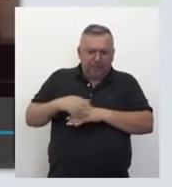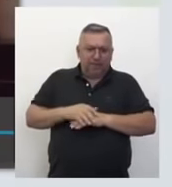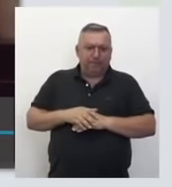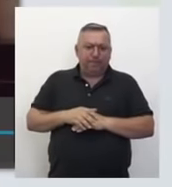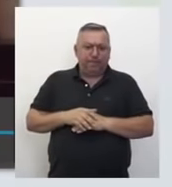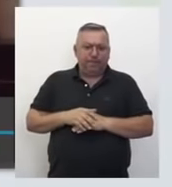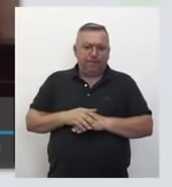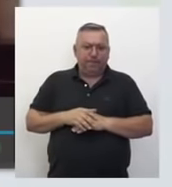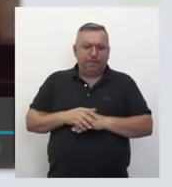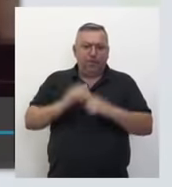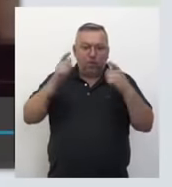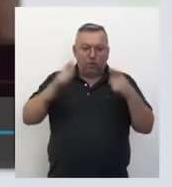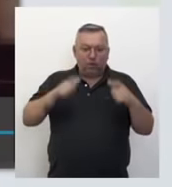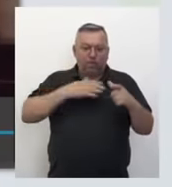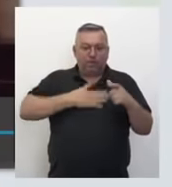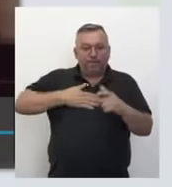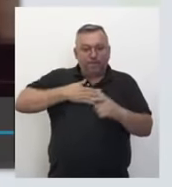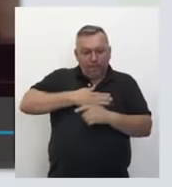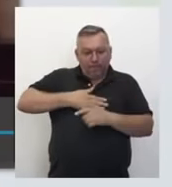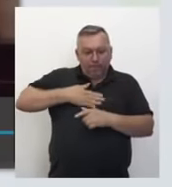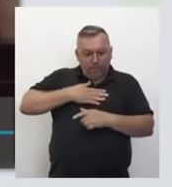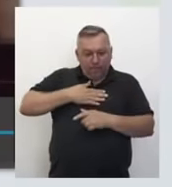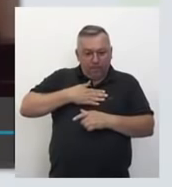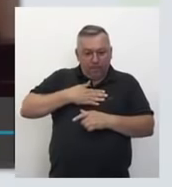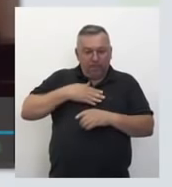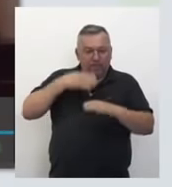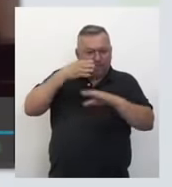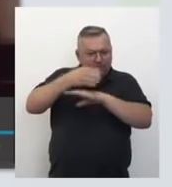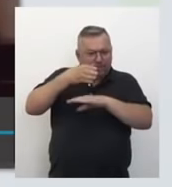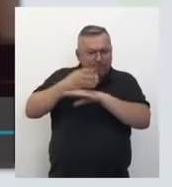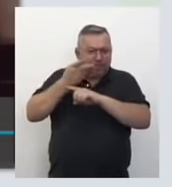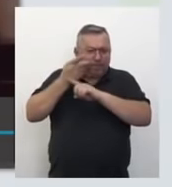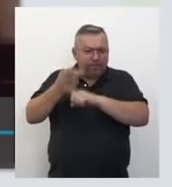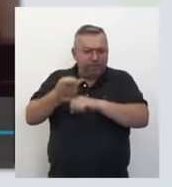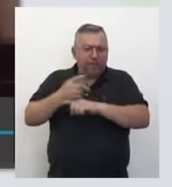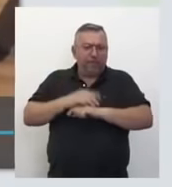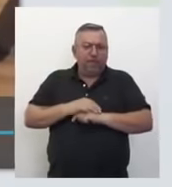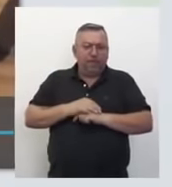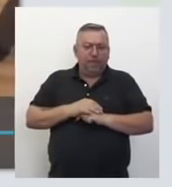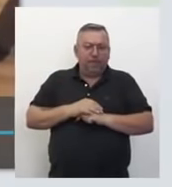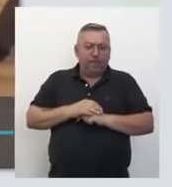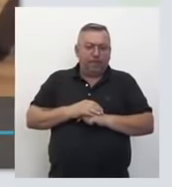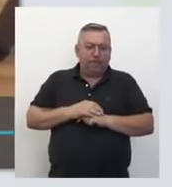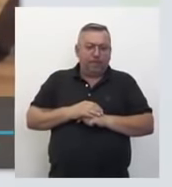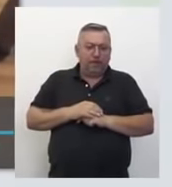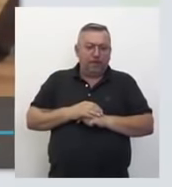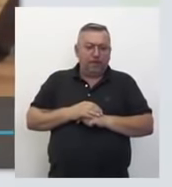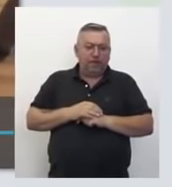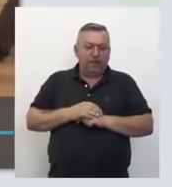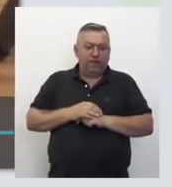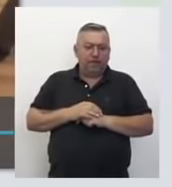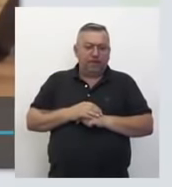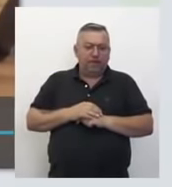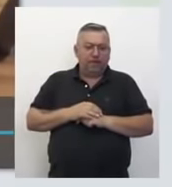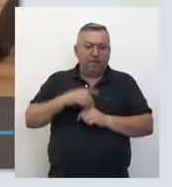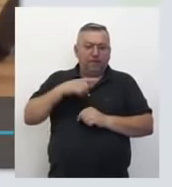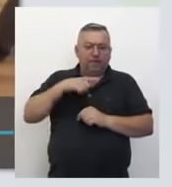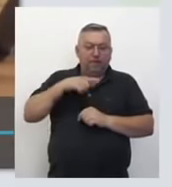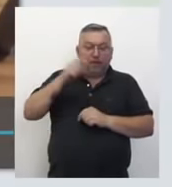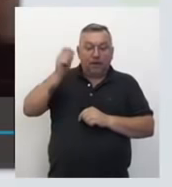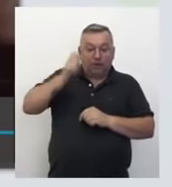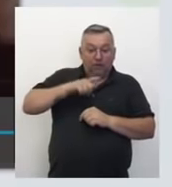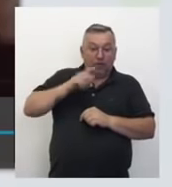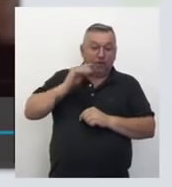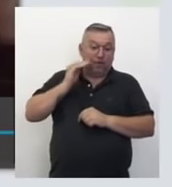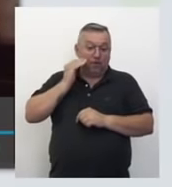né? Um local que você gosta muito de ir, se você tá fazendo alguma coisa parecida com o que eu tô fazendo aqui. Bom, tenho pinhões azuis e rosas